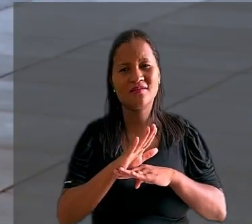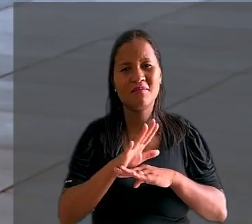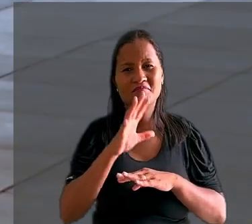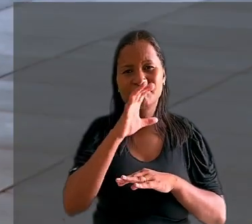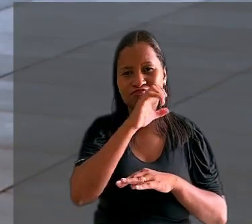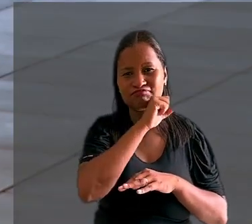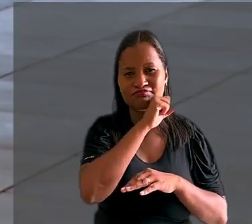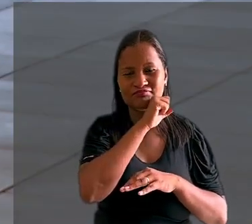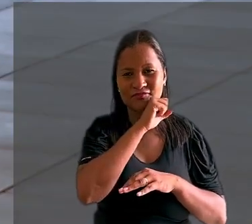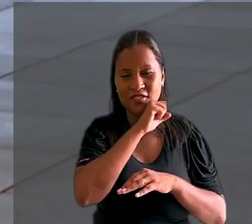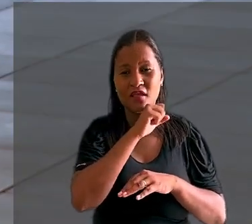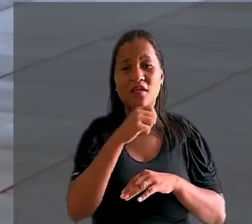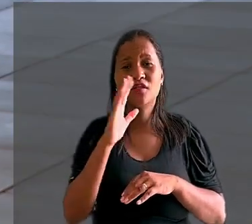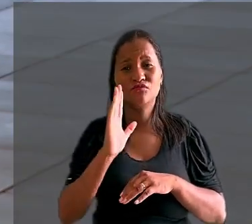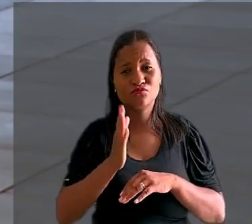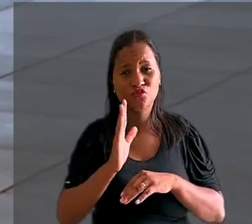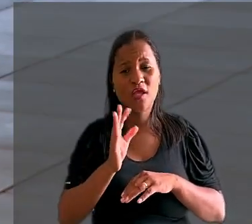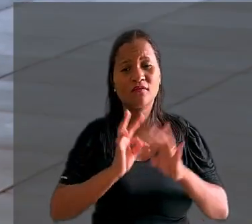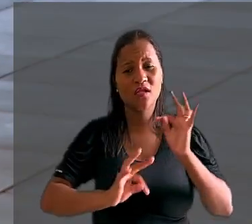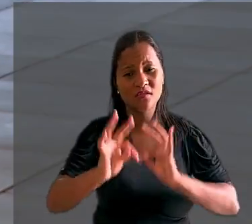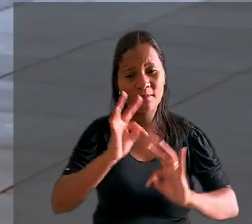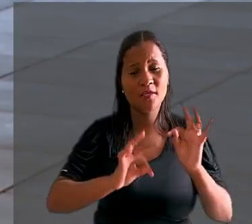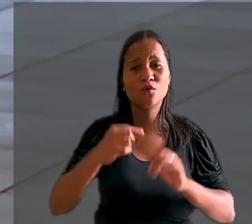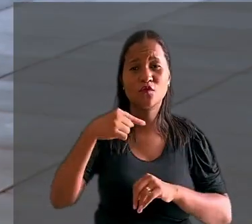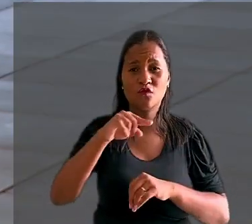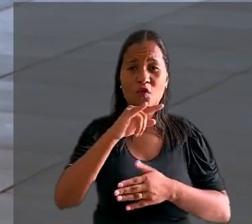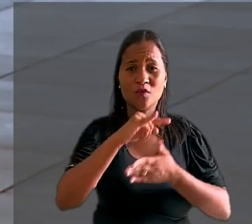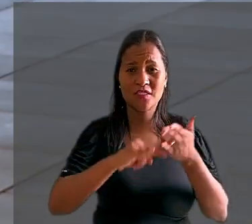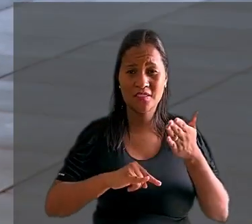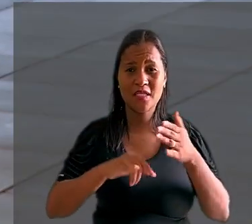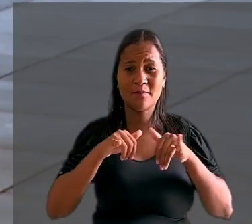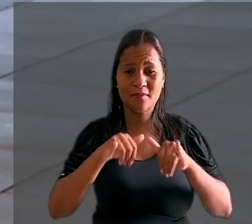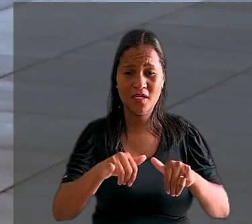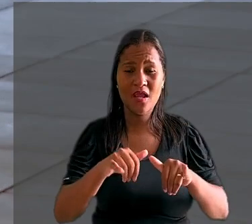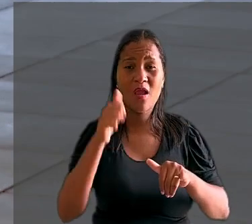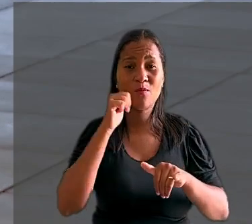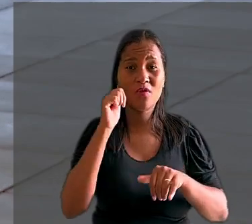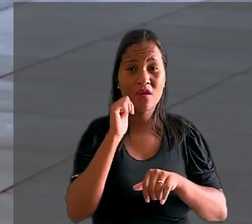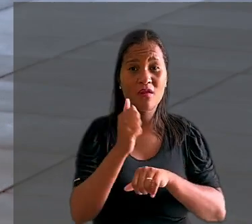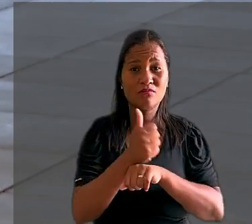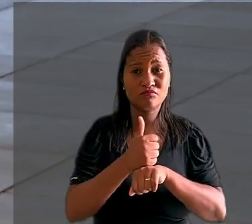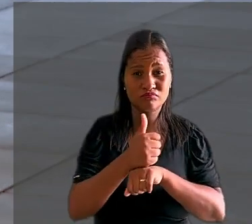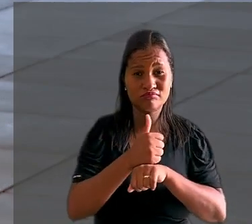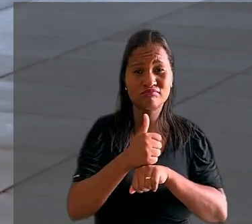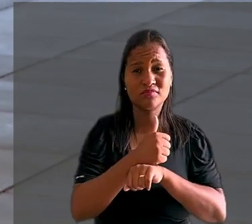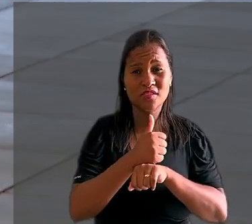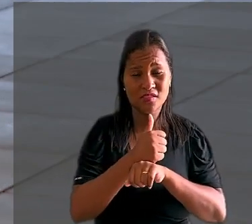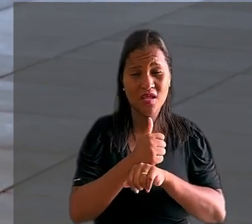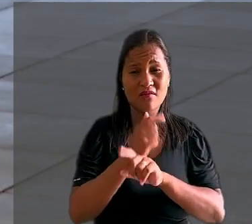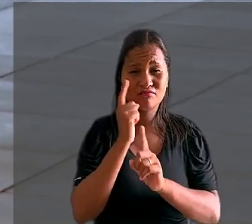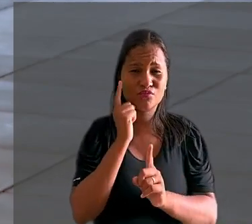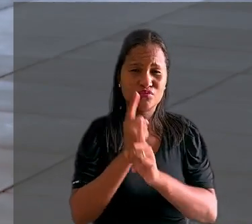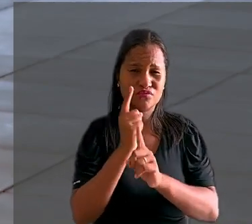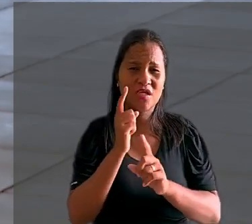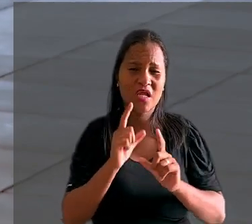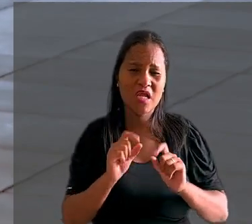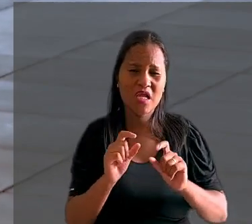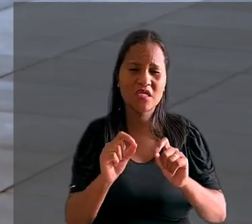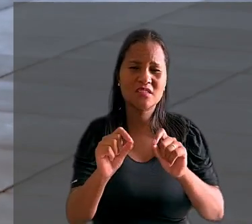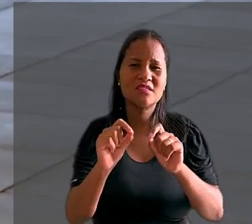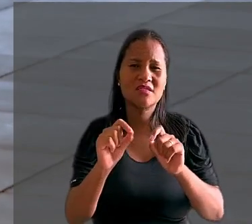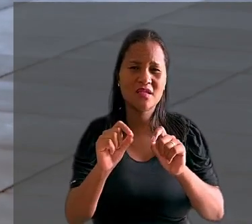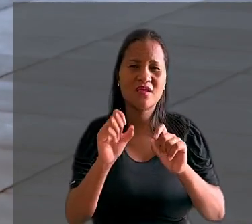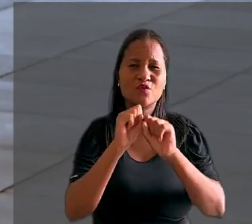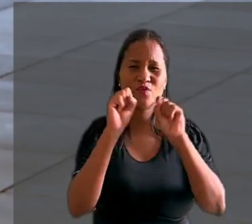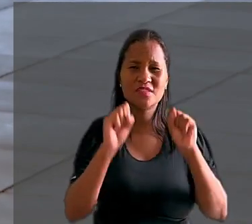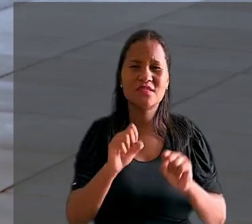A auxiliar de panificação já estava em tratamento quando foi contratada pelo supermercado. A profissional havia sido diagnosticada com